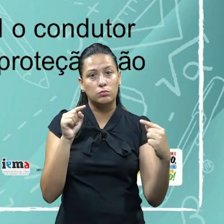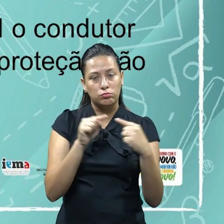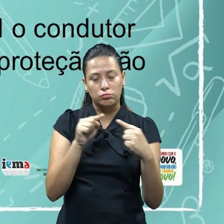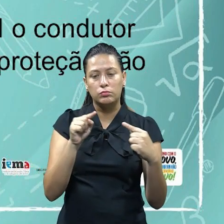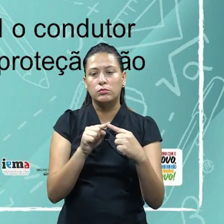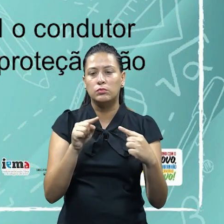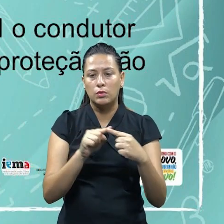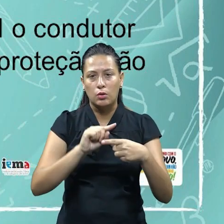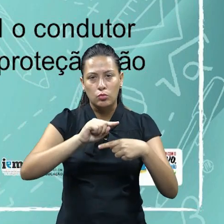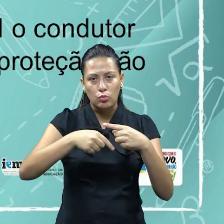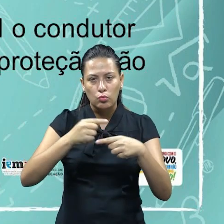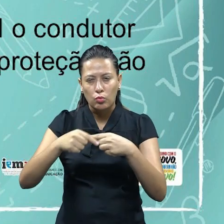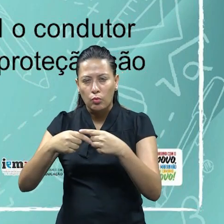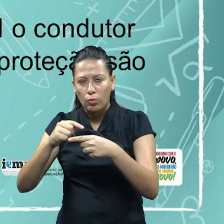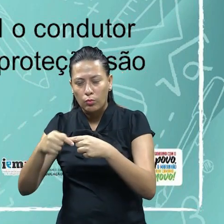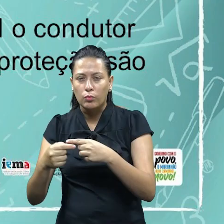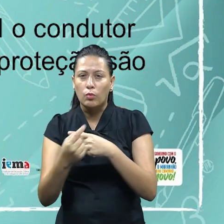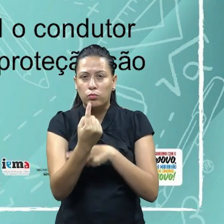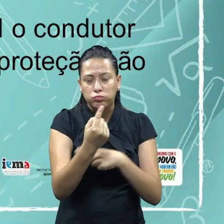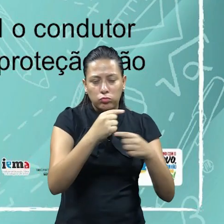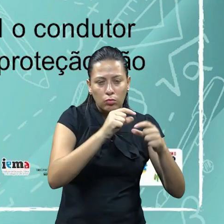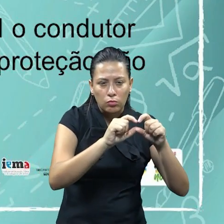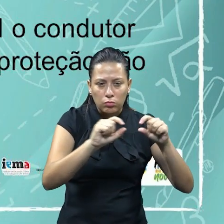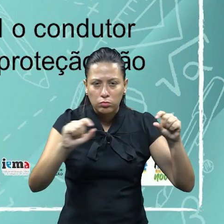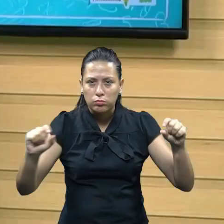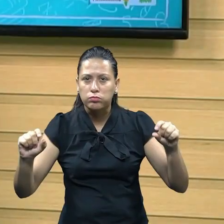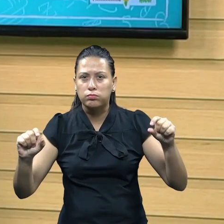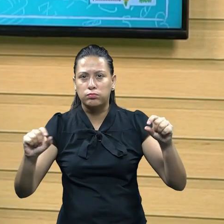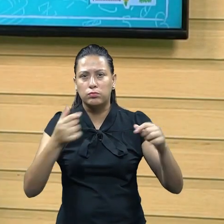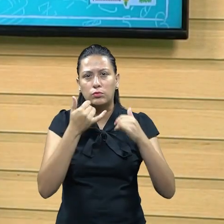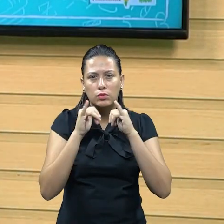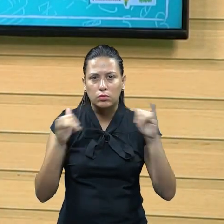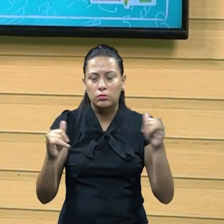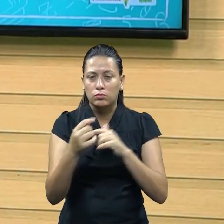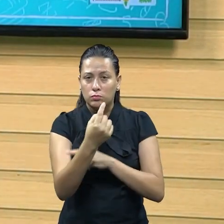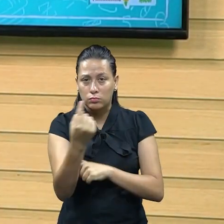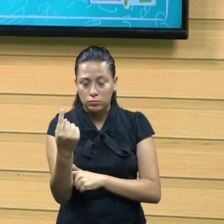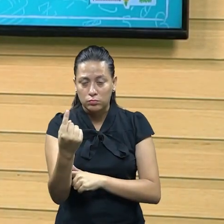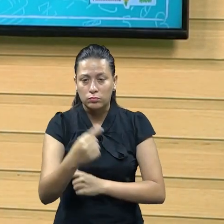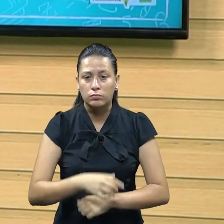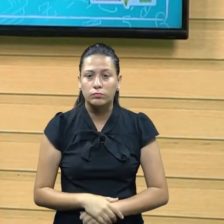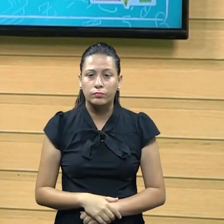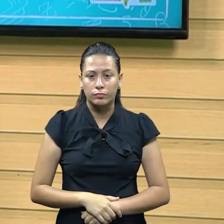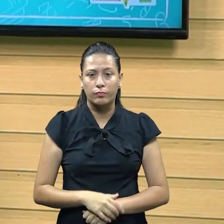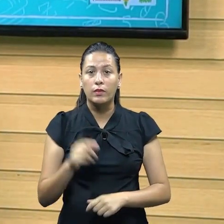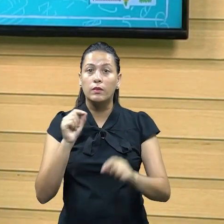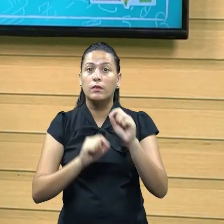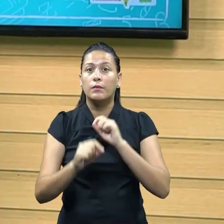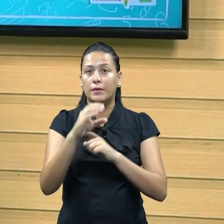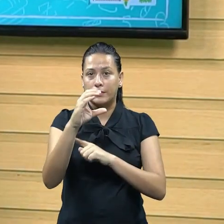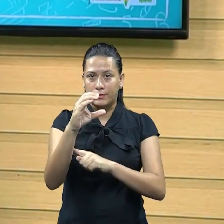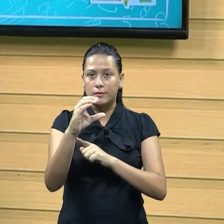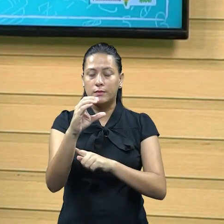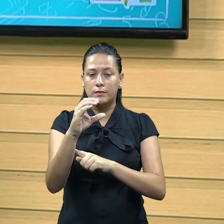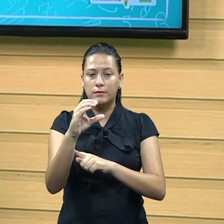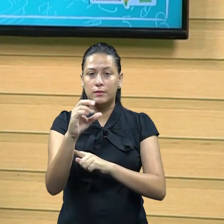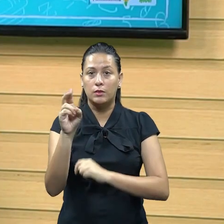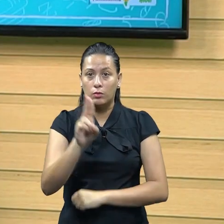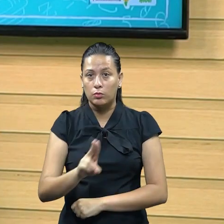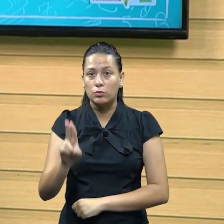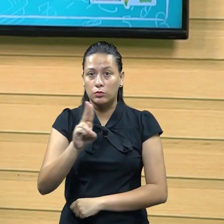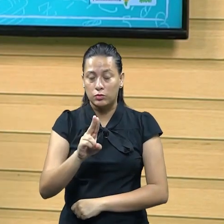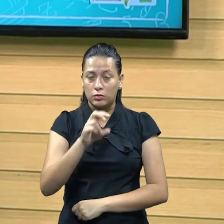combinados com um único condutor, como eu já falei, né? A letra C, ela diz que são neutro e